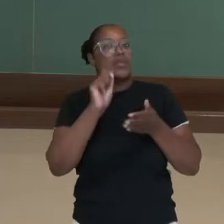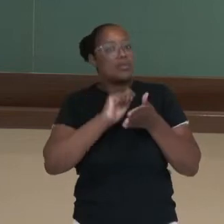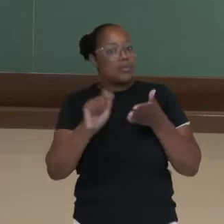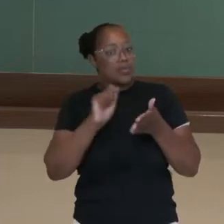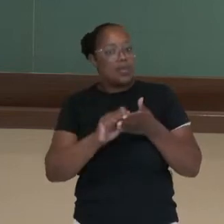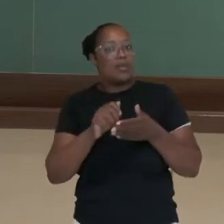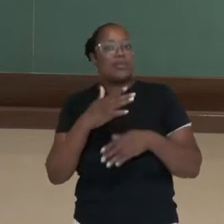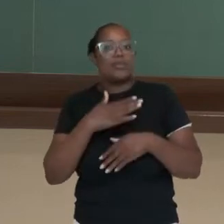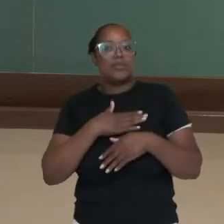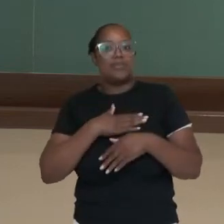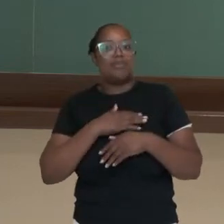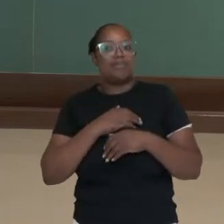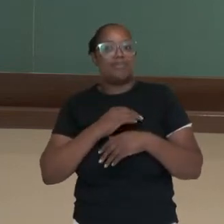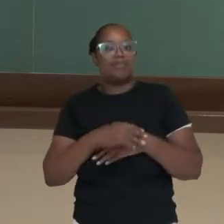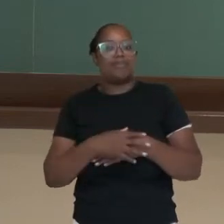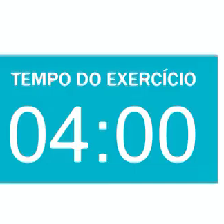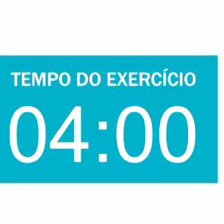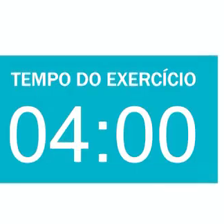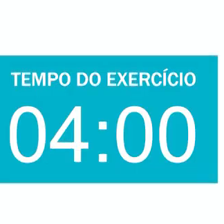mim.